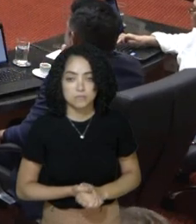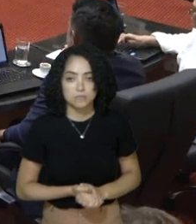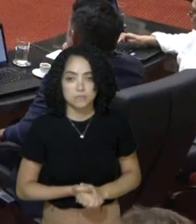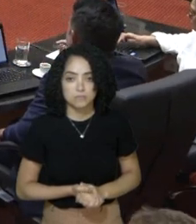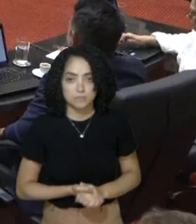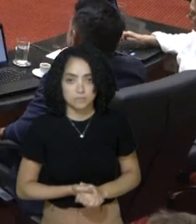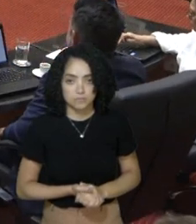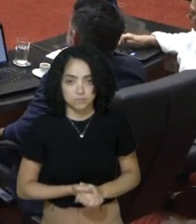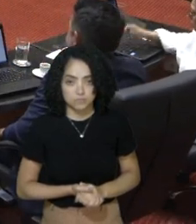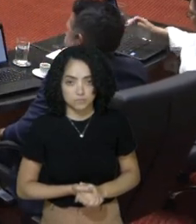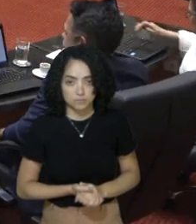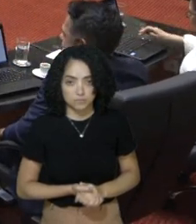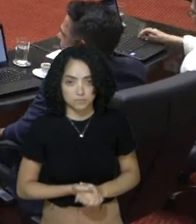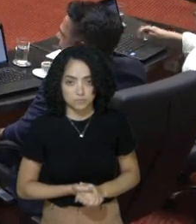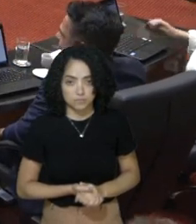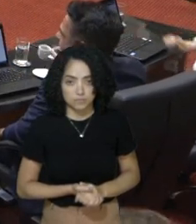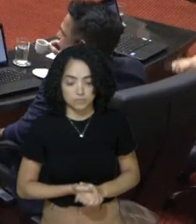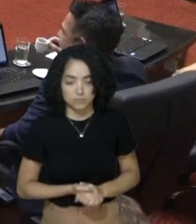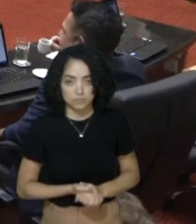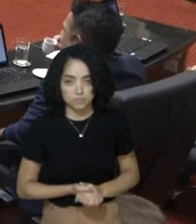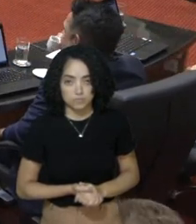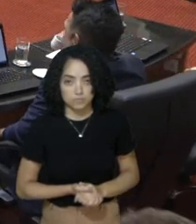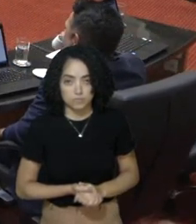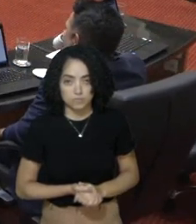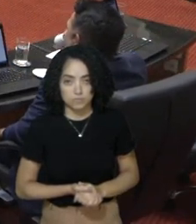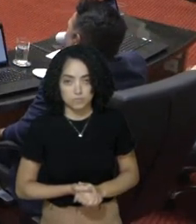2, rejeita o veto.